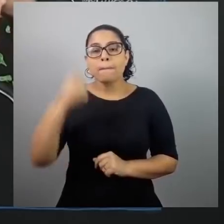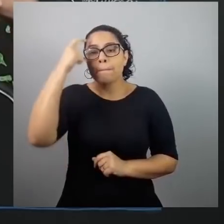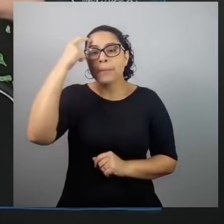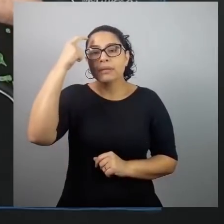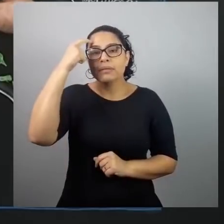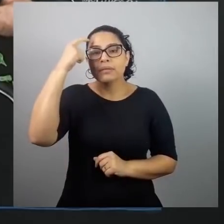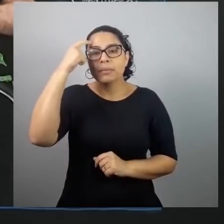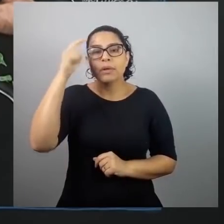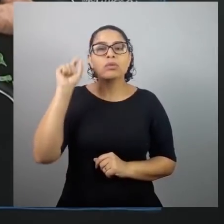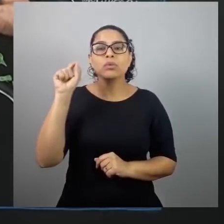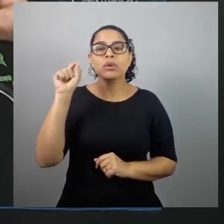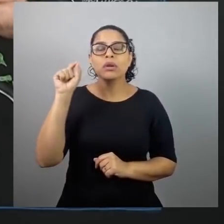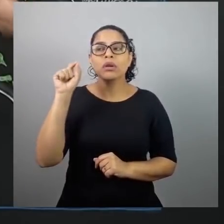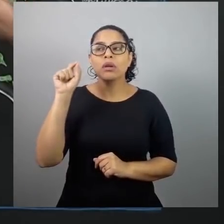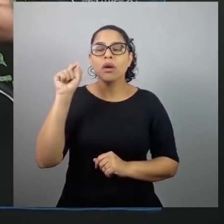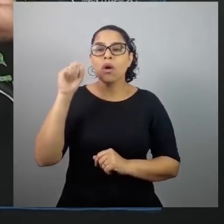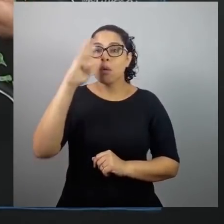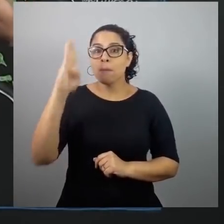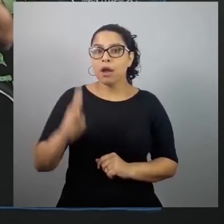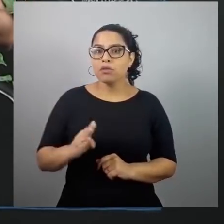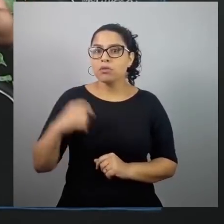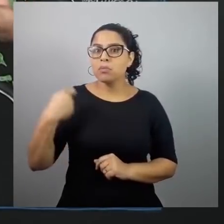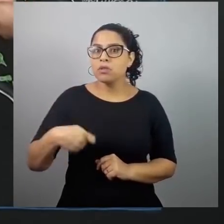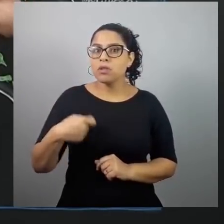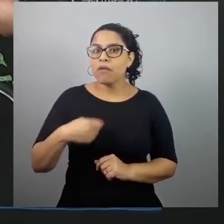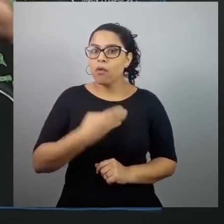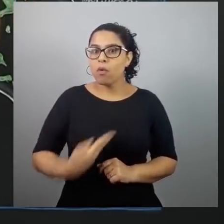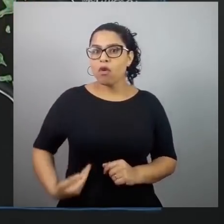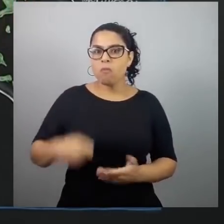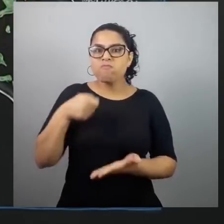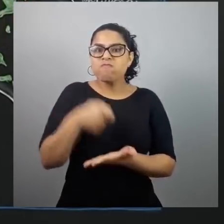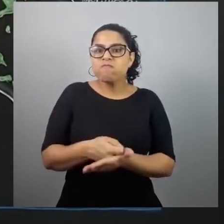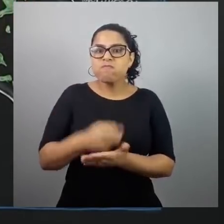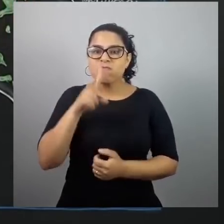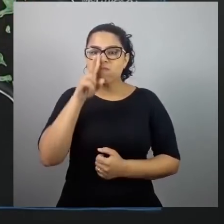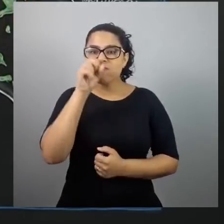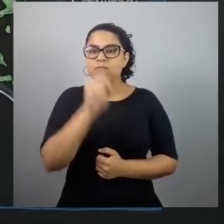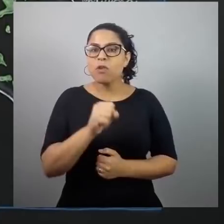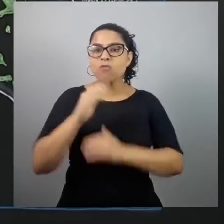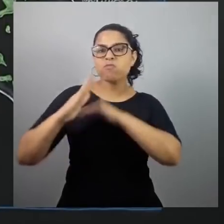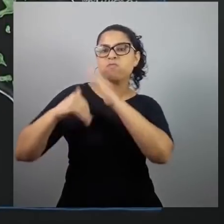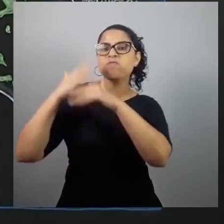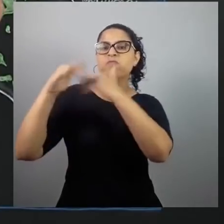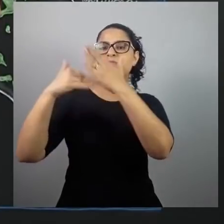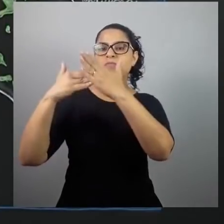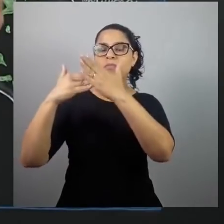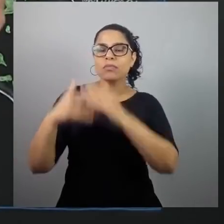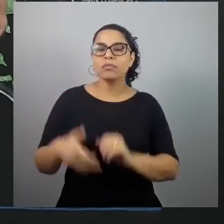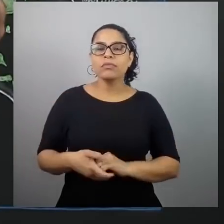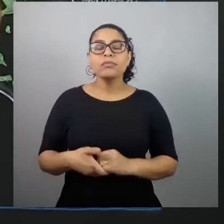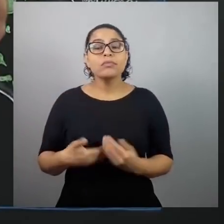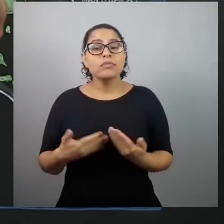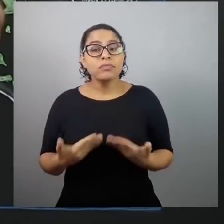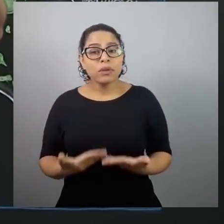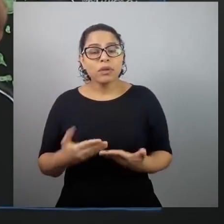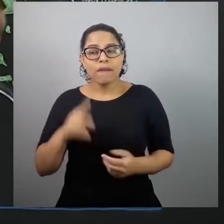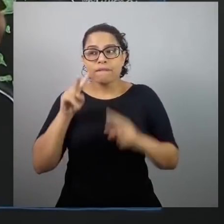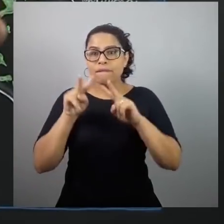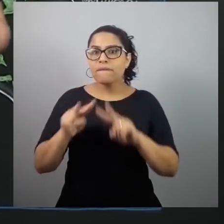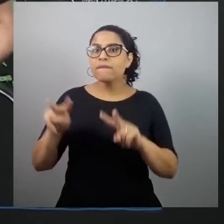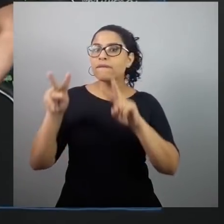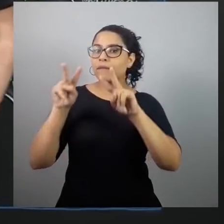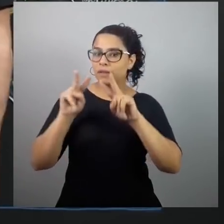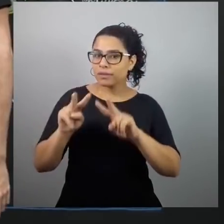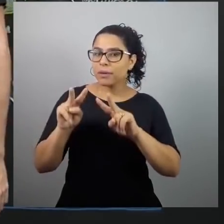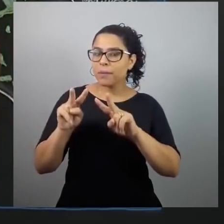pensamento que achava que o Brasil tinha que ter um governo autoritário, forte e que industrializasse o país. Então, muito por conta dessa visão